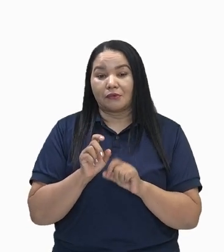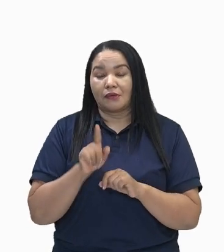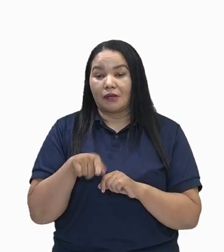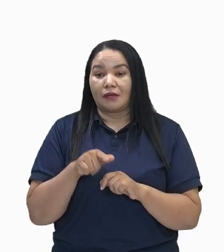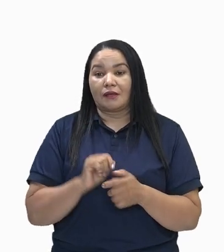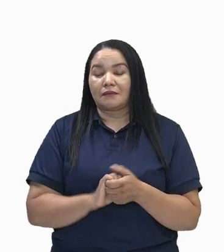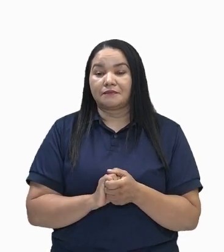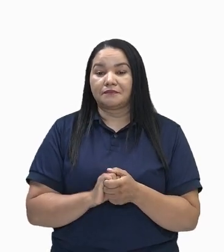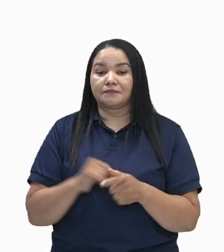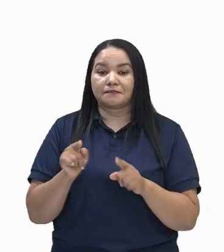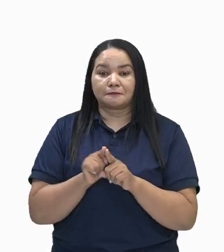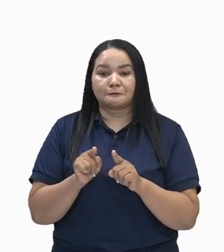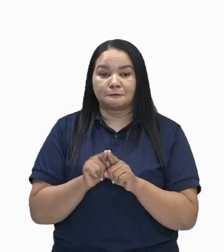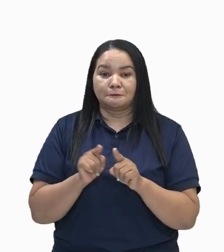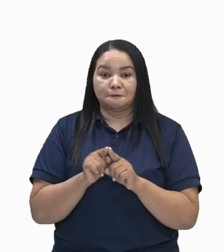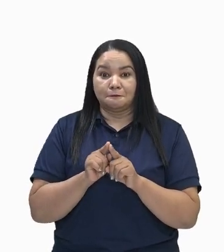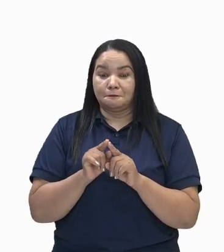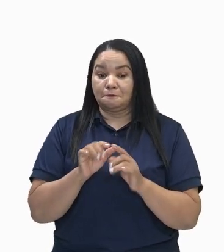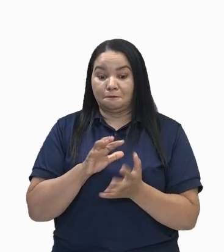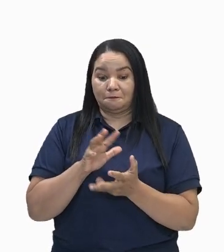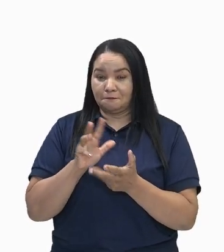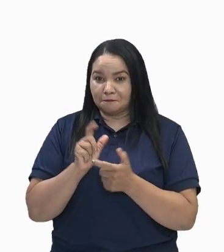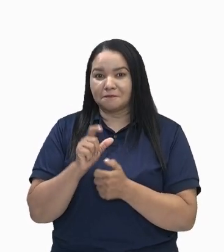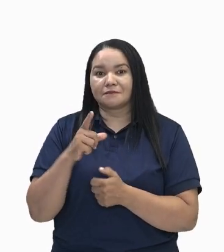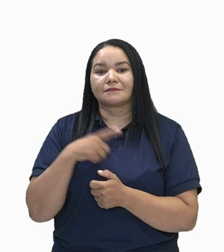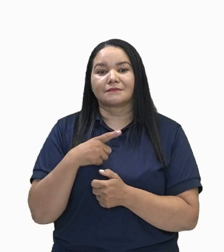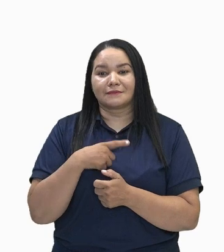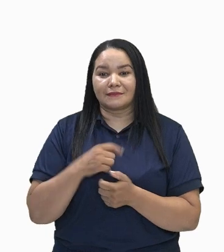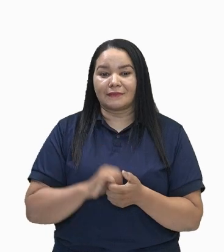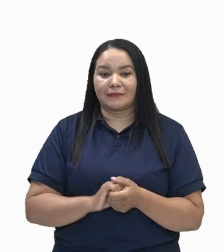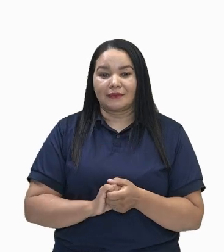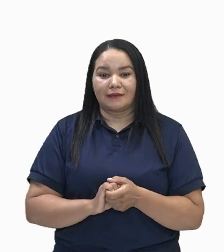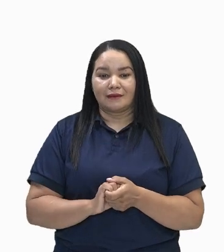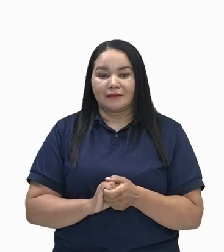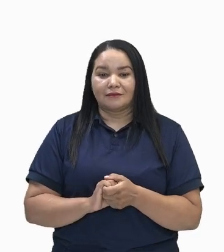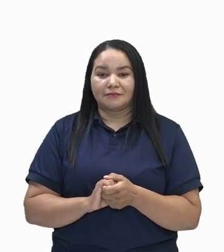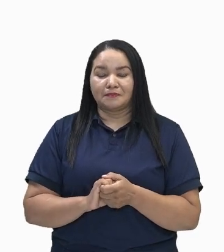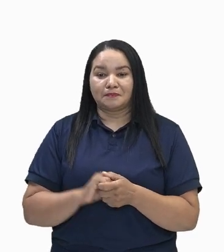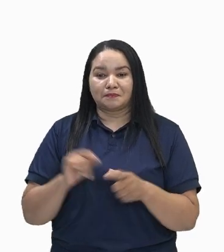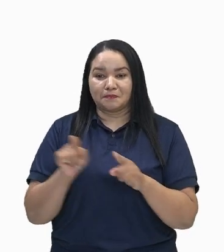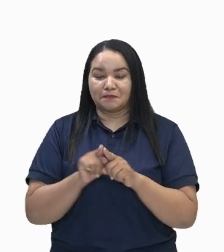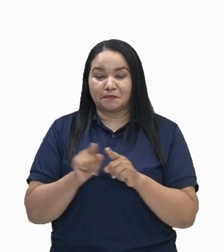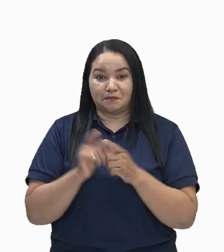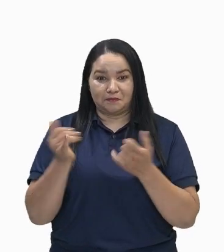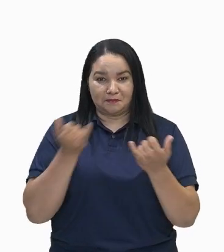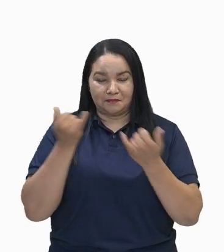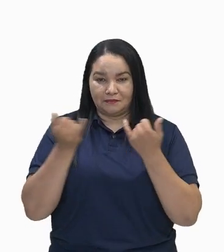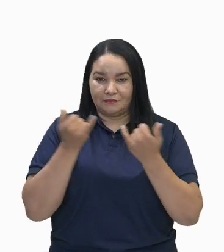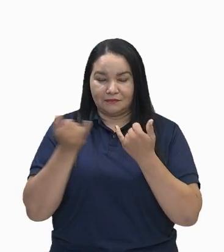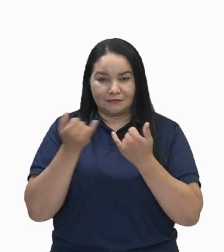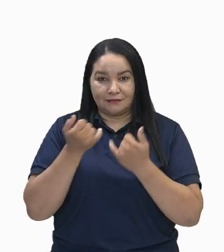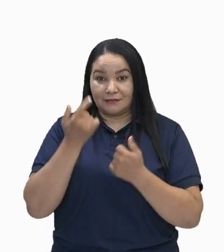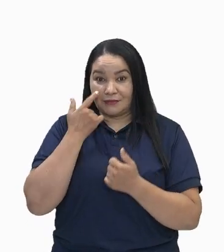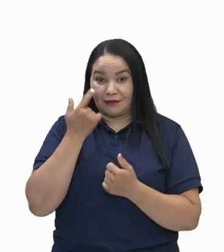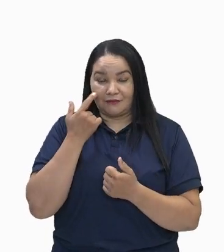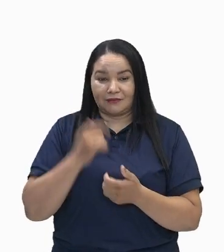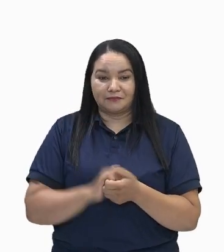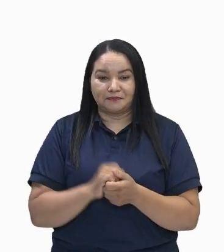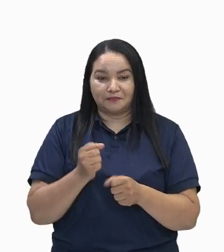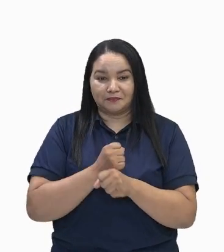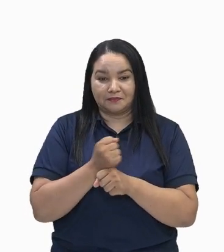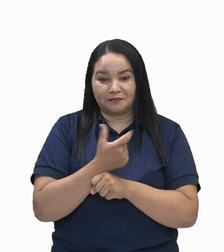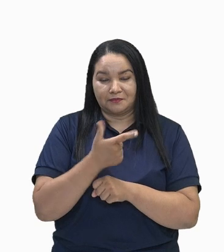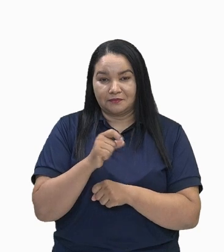transmissível mais frequente no mundo. Vamos ver os dados, né? De